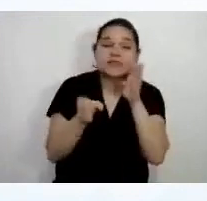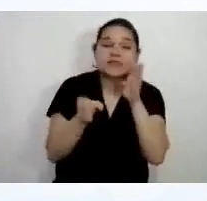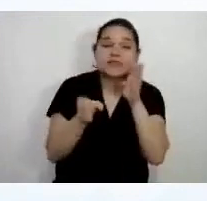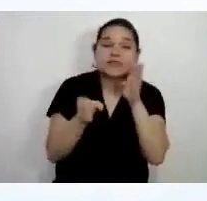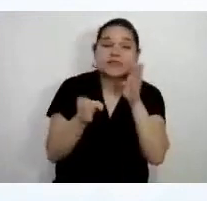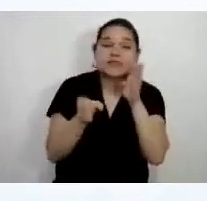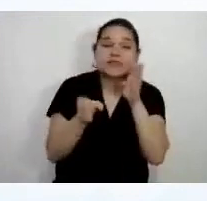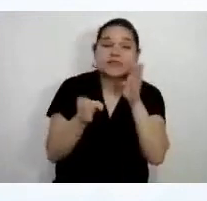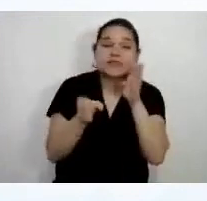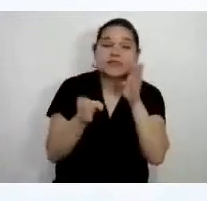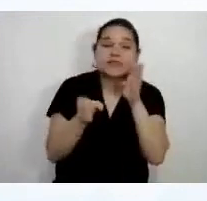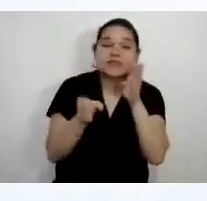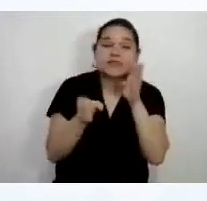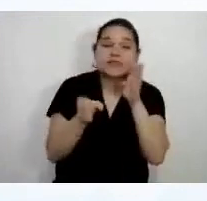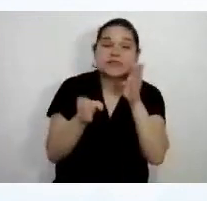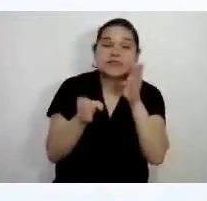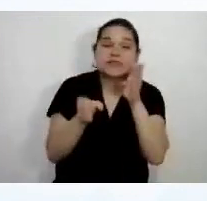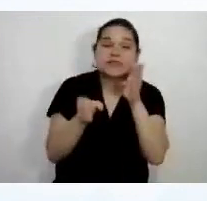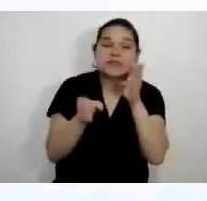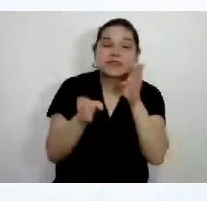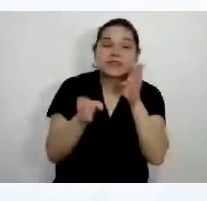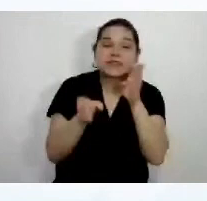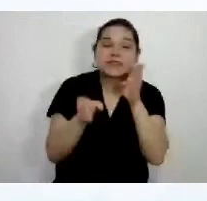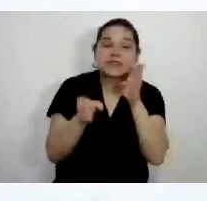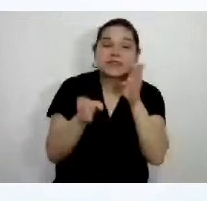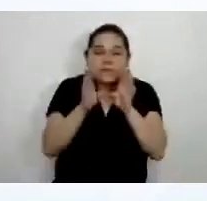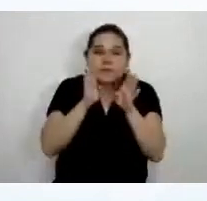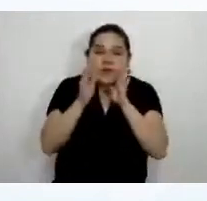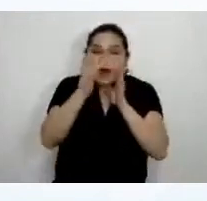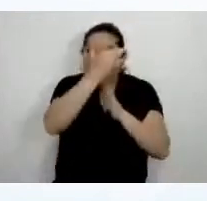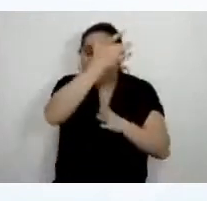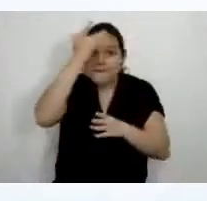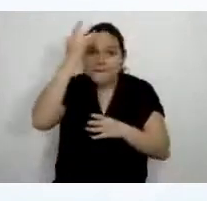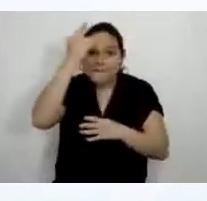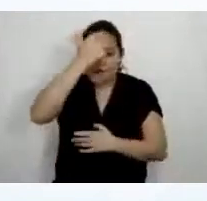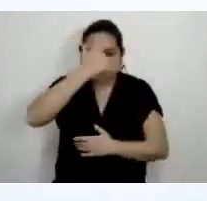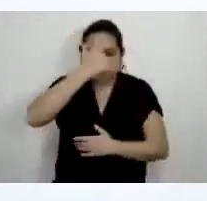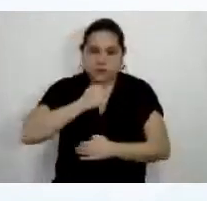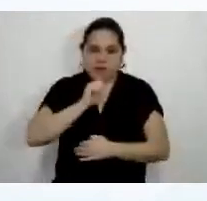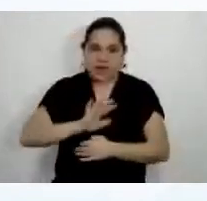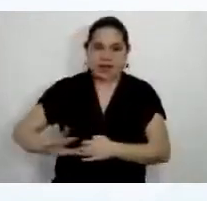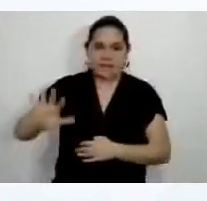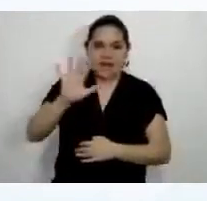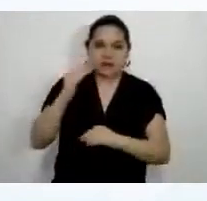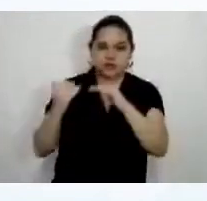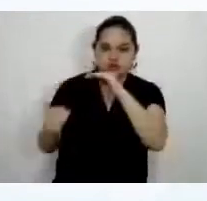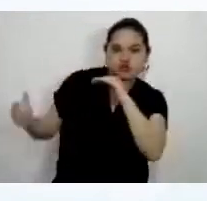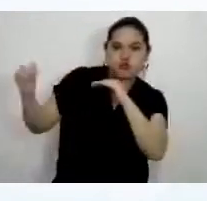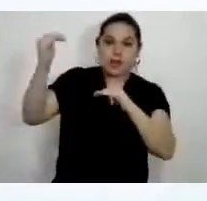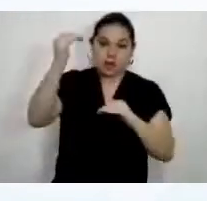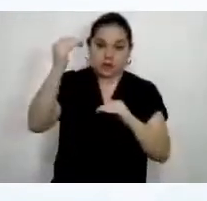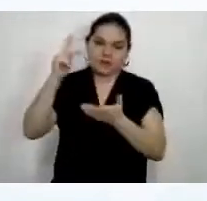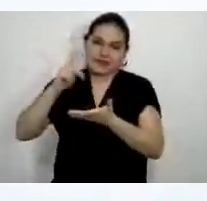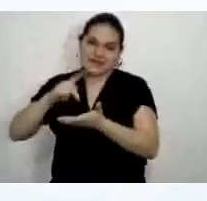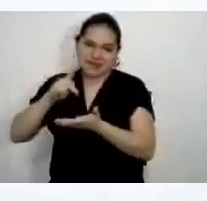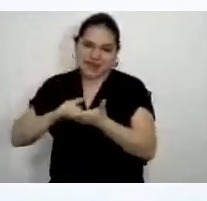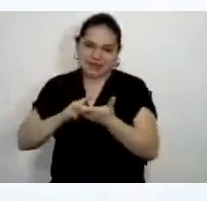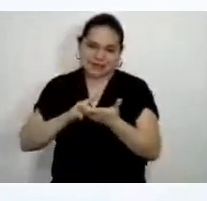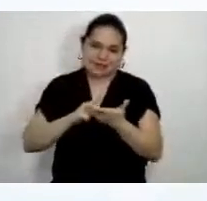a imagem dela, muito superior à imagem real dela. Ela tá